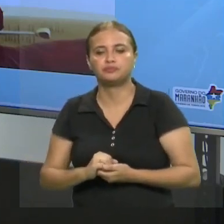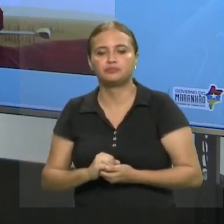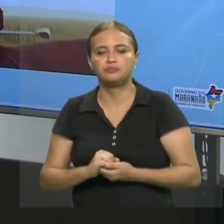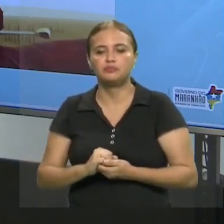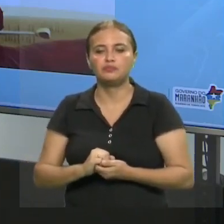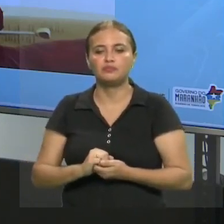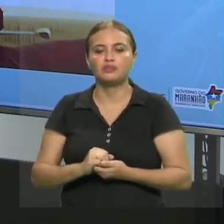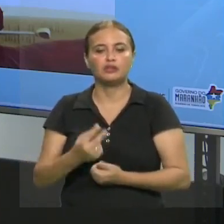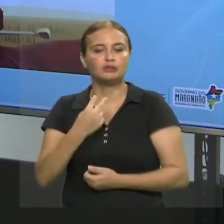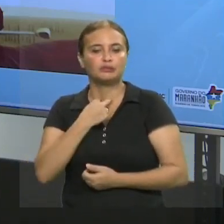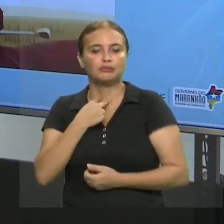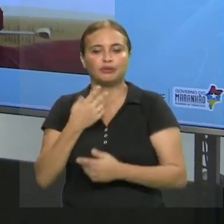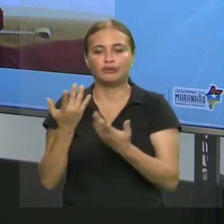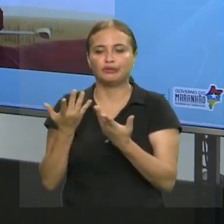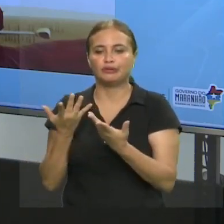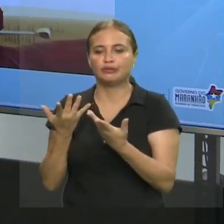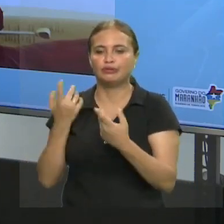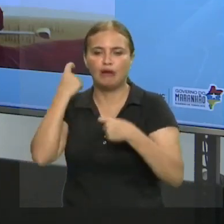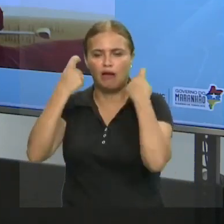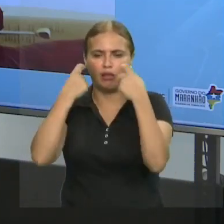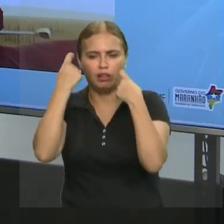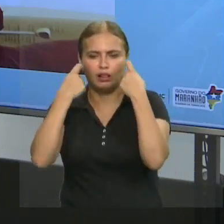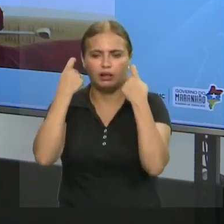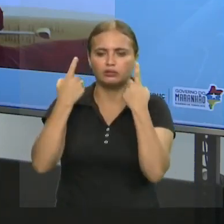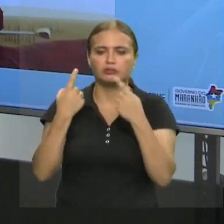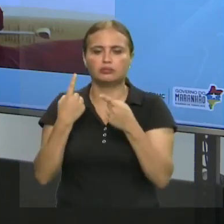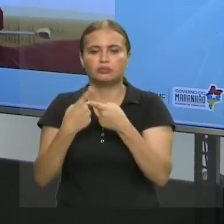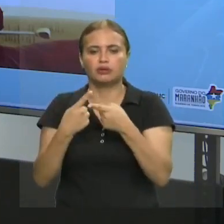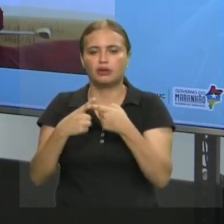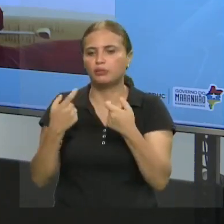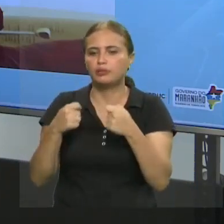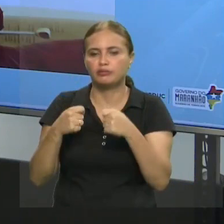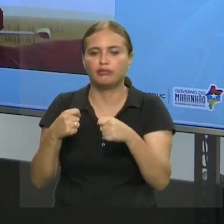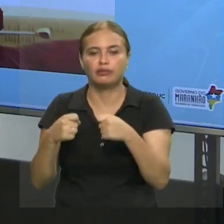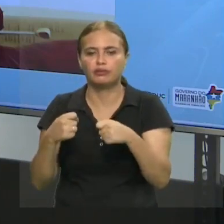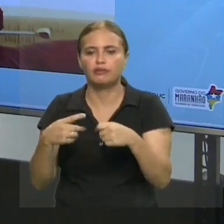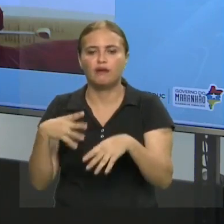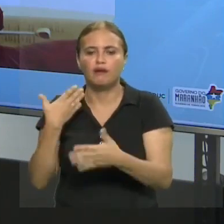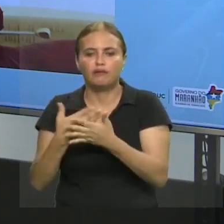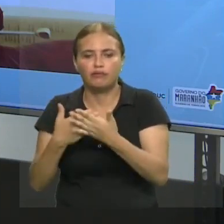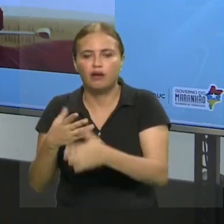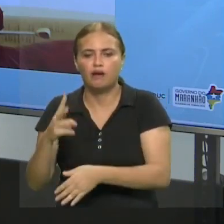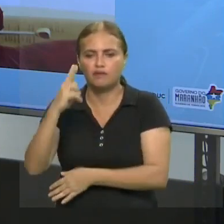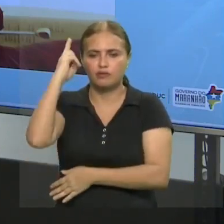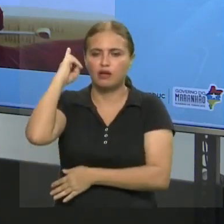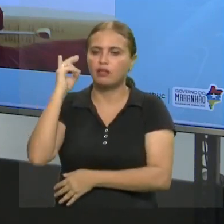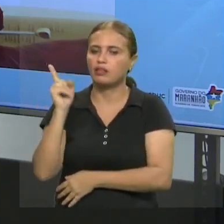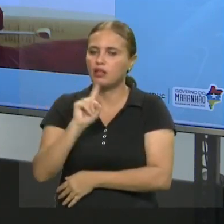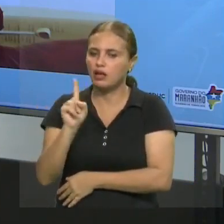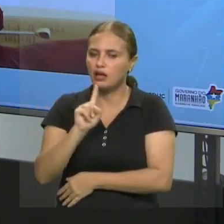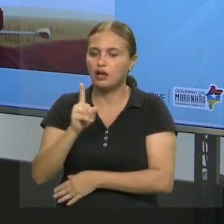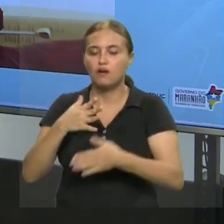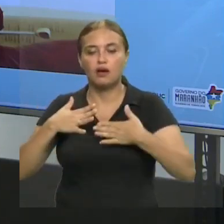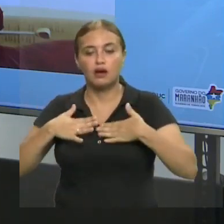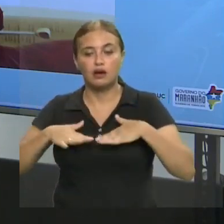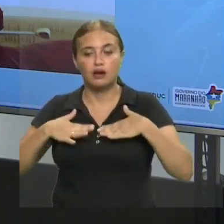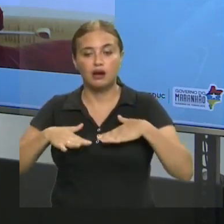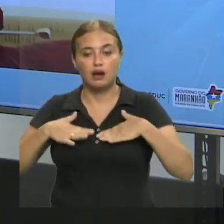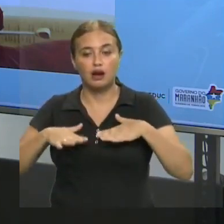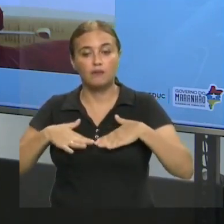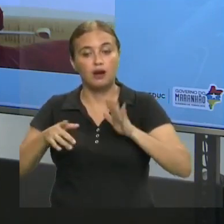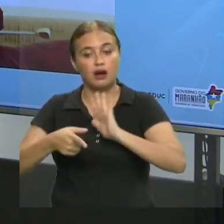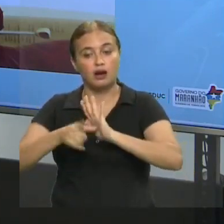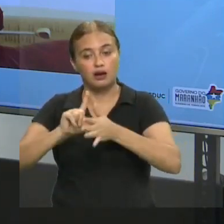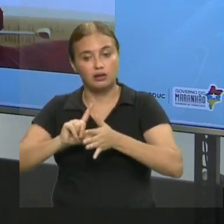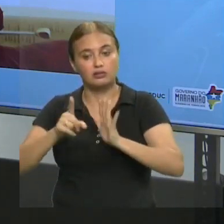você não pode ficar transtornado porque eu tenho que me preparar para o vestibular, eu tenho que me preparar para conseguir um emprego. Você tem